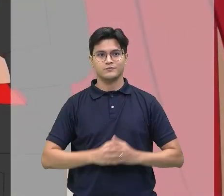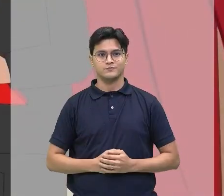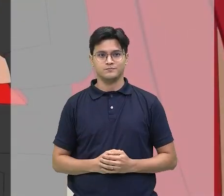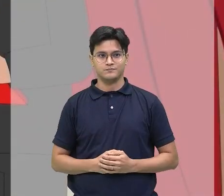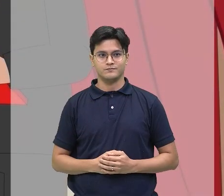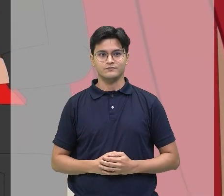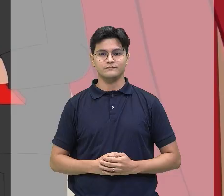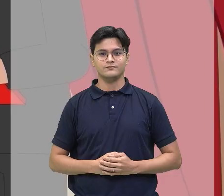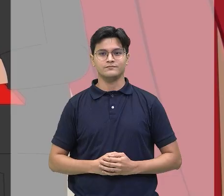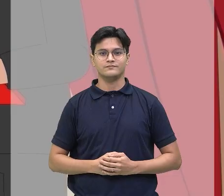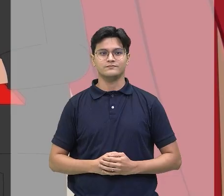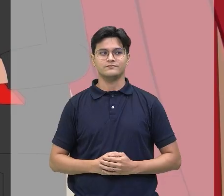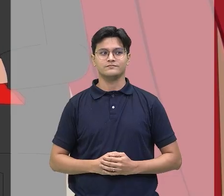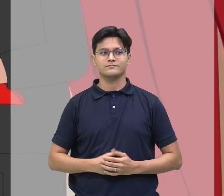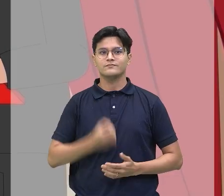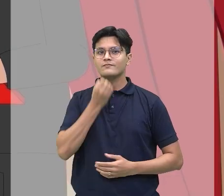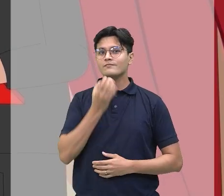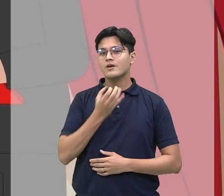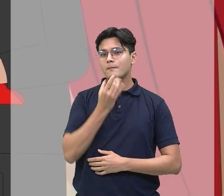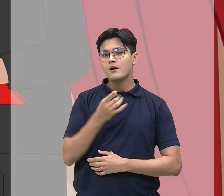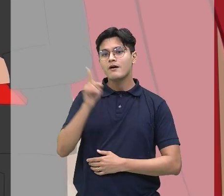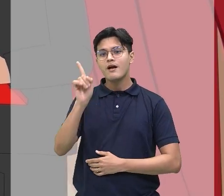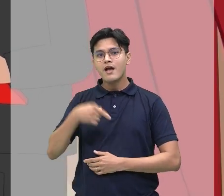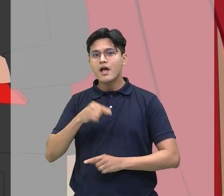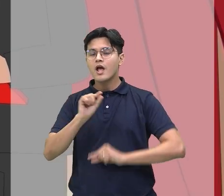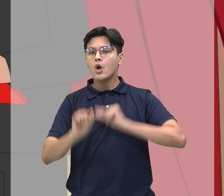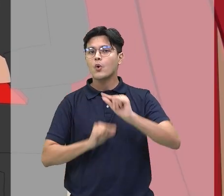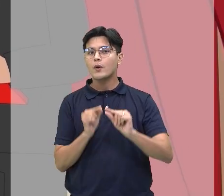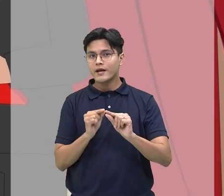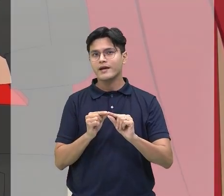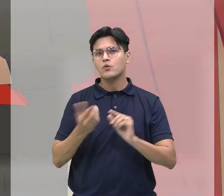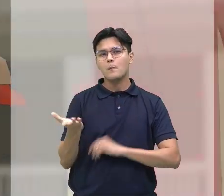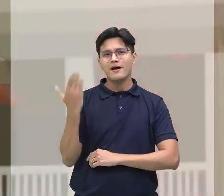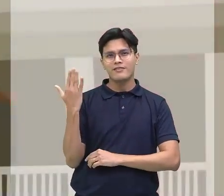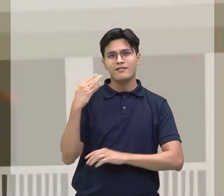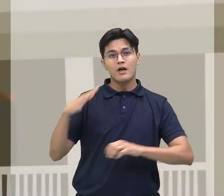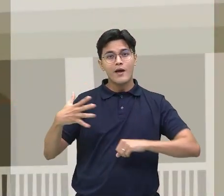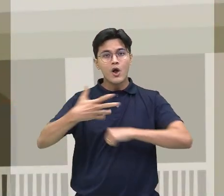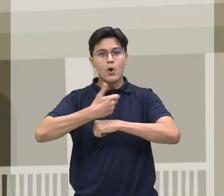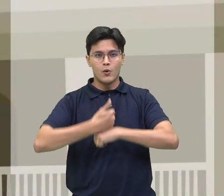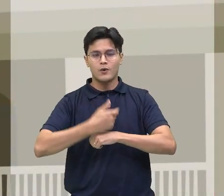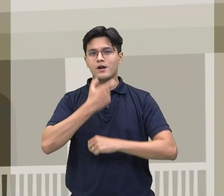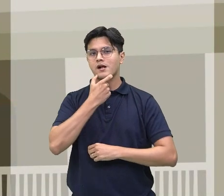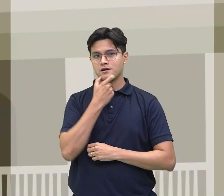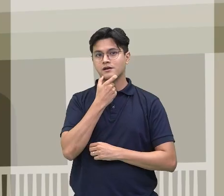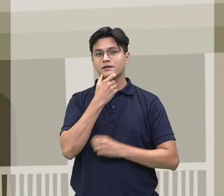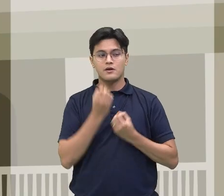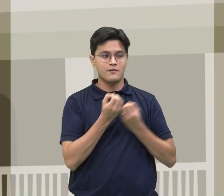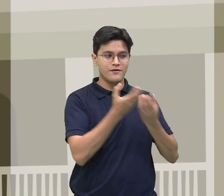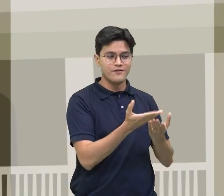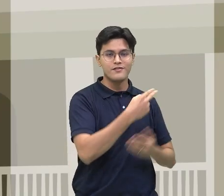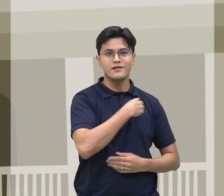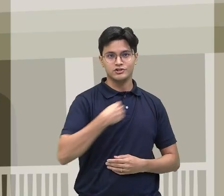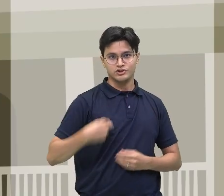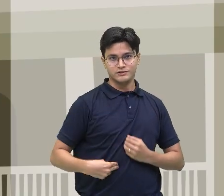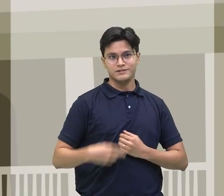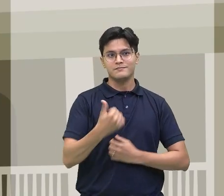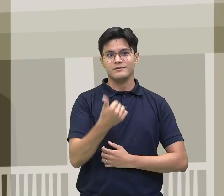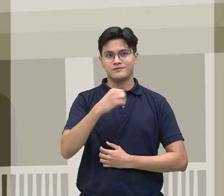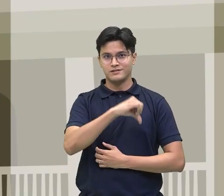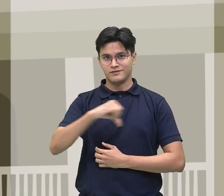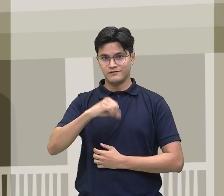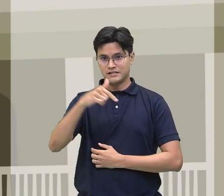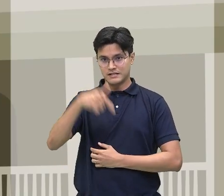Hong Kong é uma ex-colônia britânica devolvida à China em 1997. Mantém